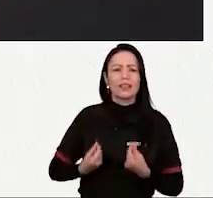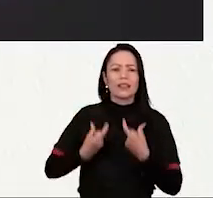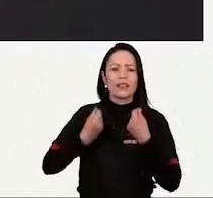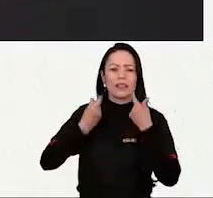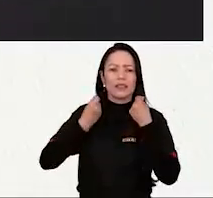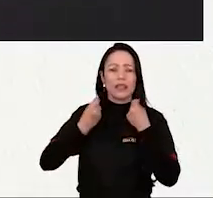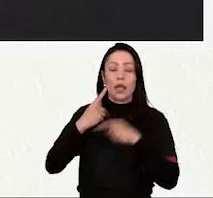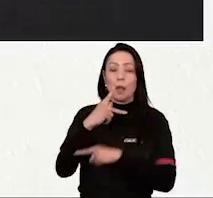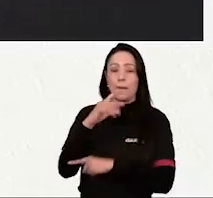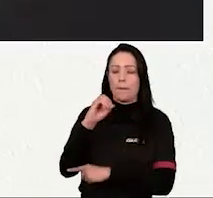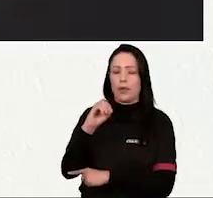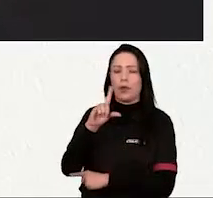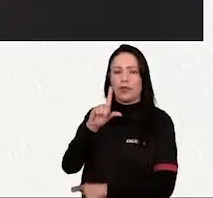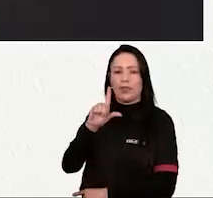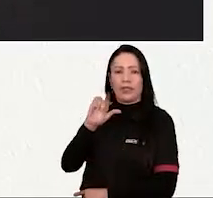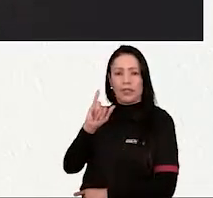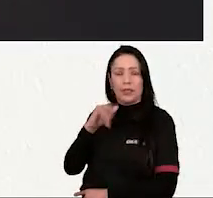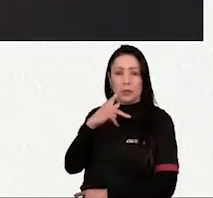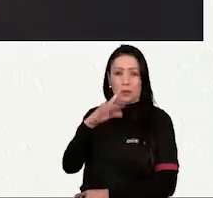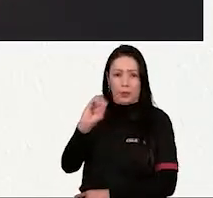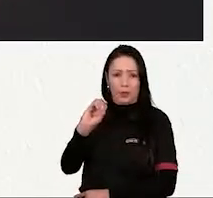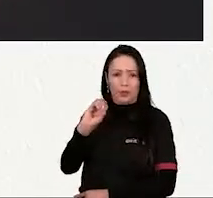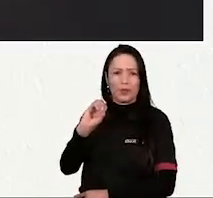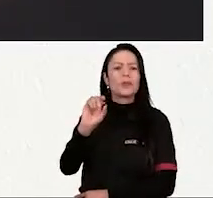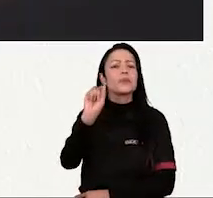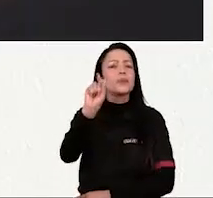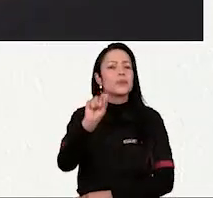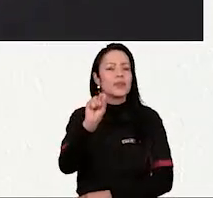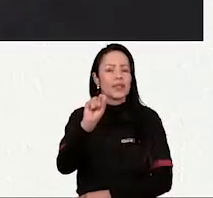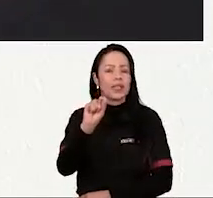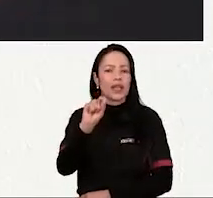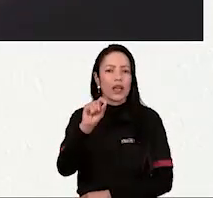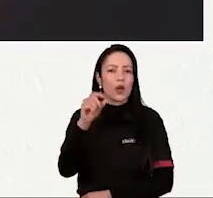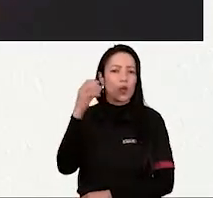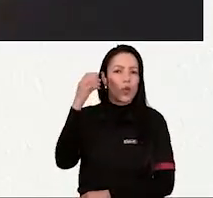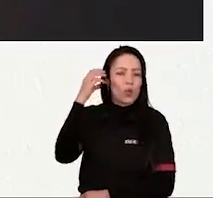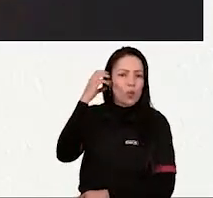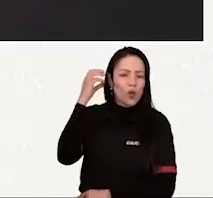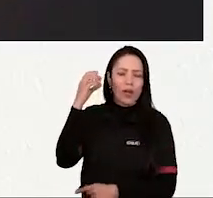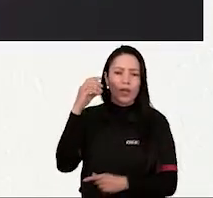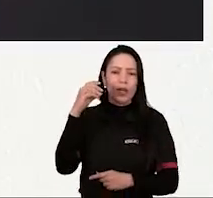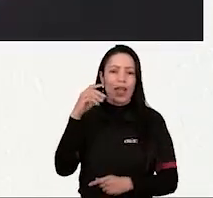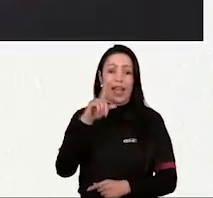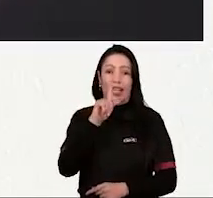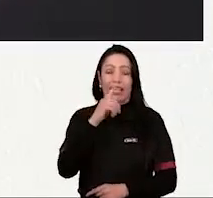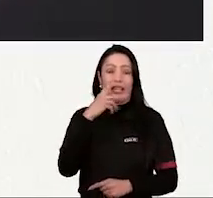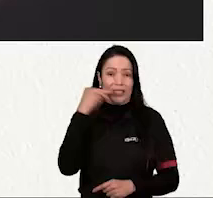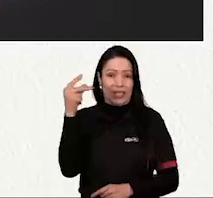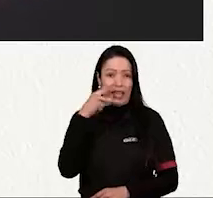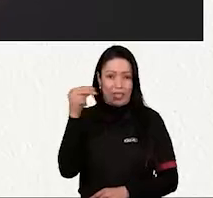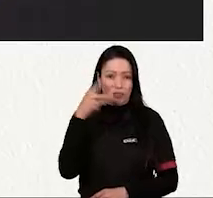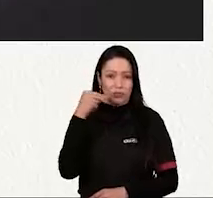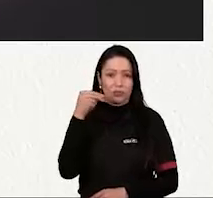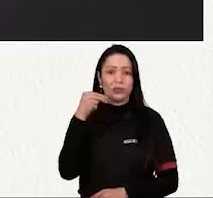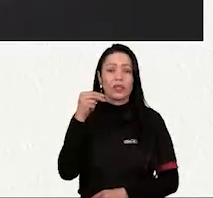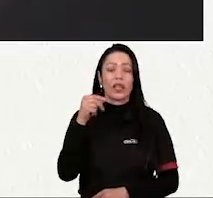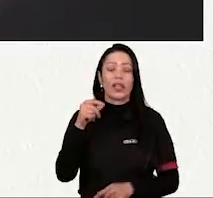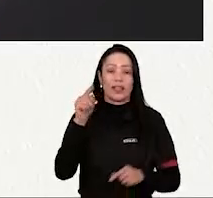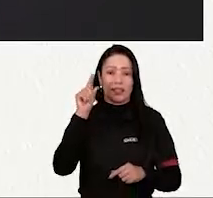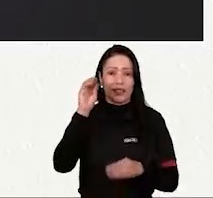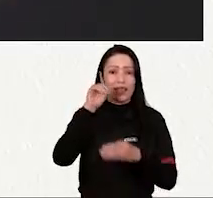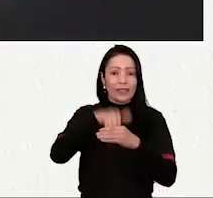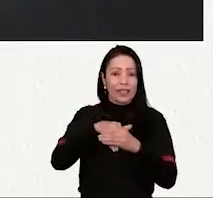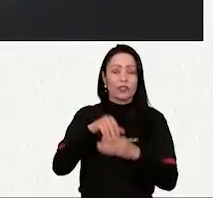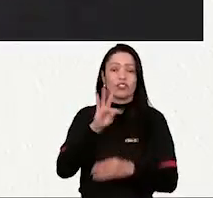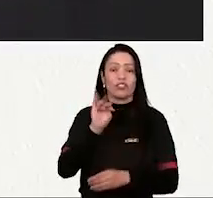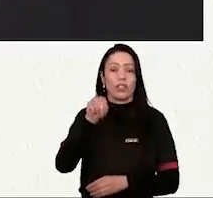é um pólipo. Qual que é o conceito de pólipo? Quando a gente fala de orelha de gato, o pólipo tem que ter epitélio ciliado, vem lá de dentro da bula timpânica.